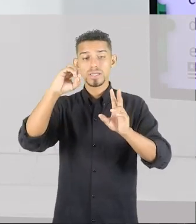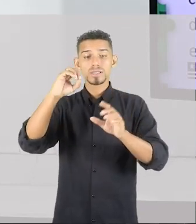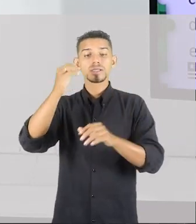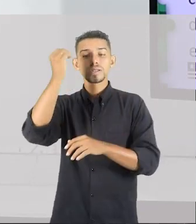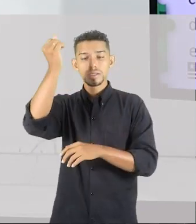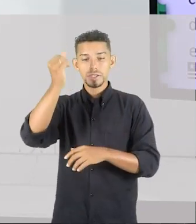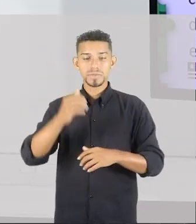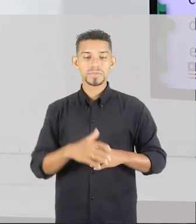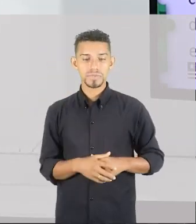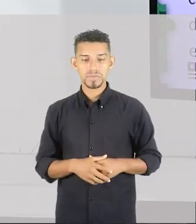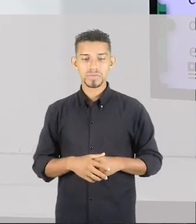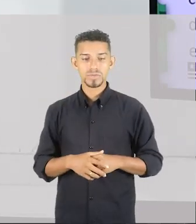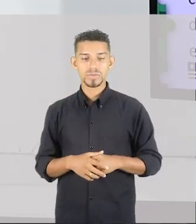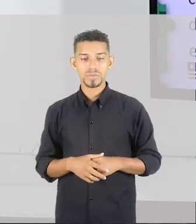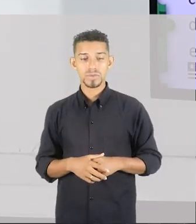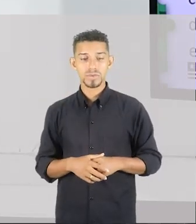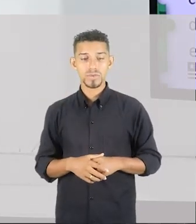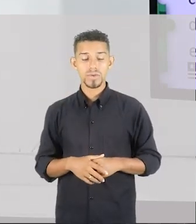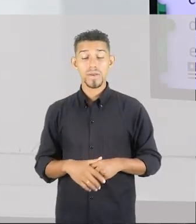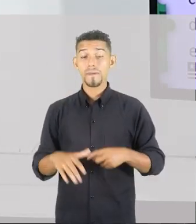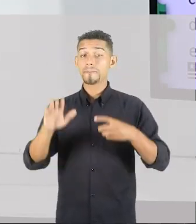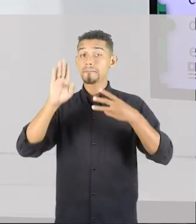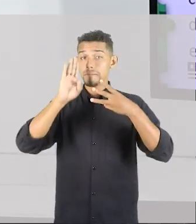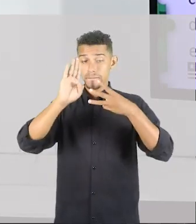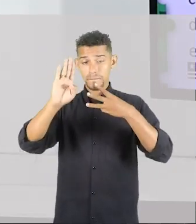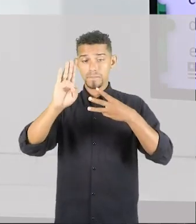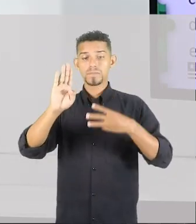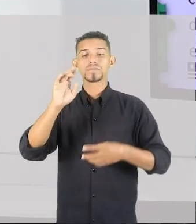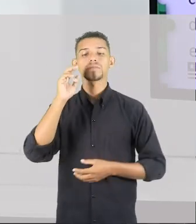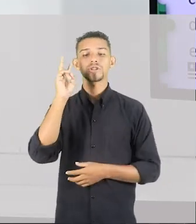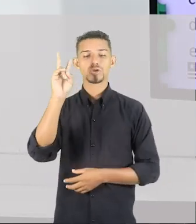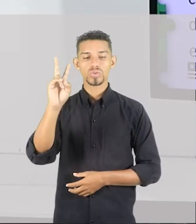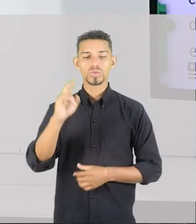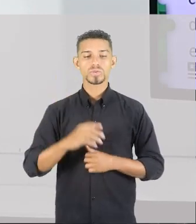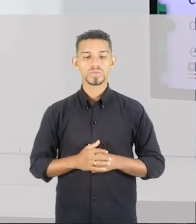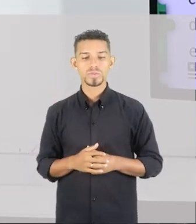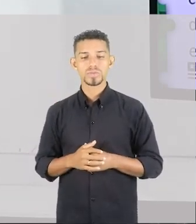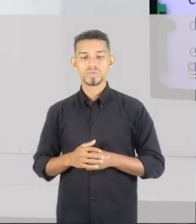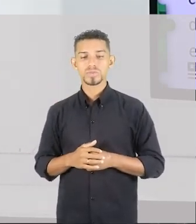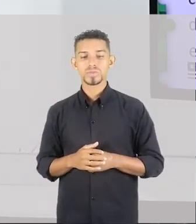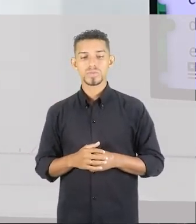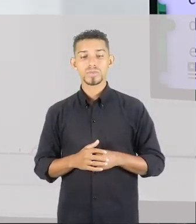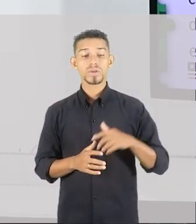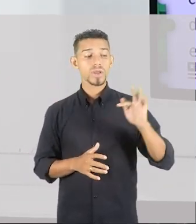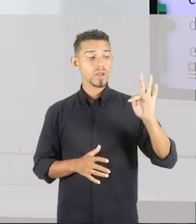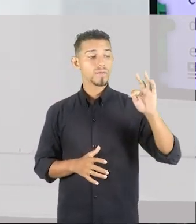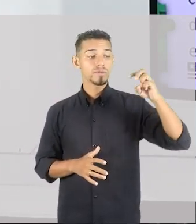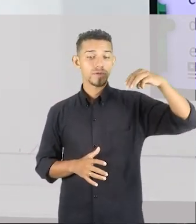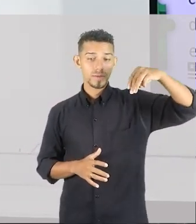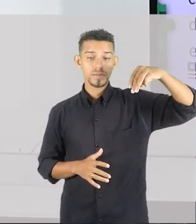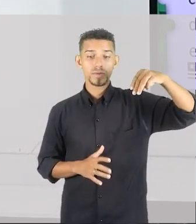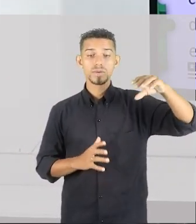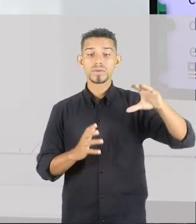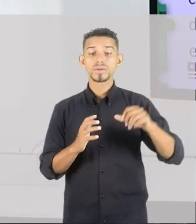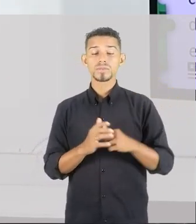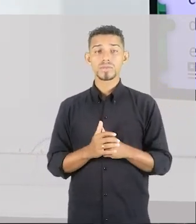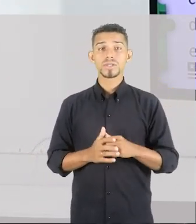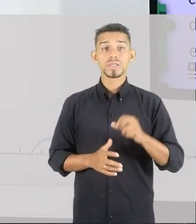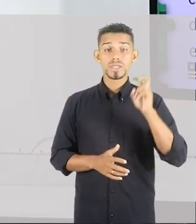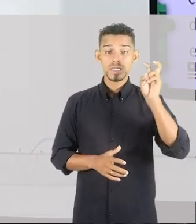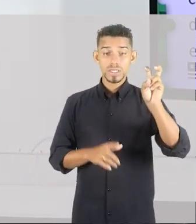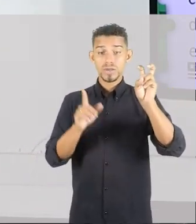Campo, 2. Força magnética vai ser igual, ó. 5 vezes 2,